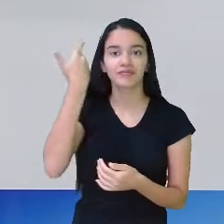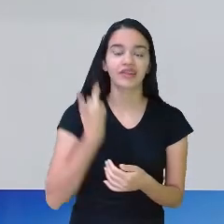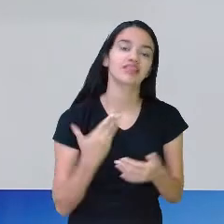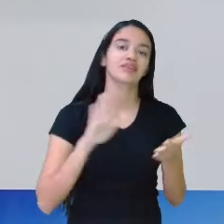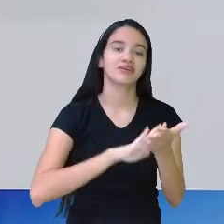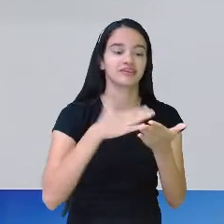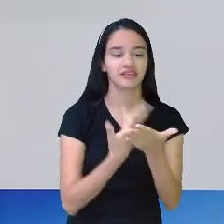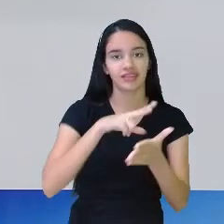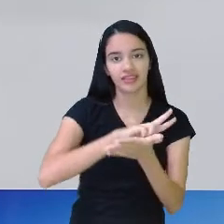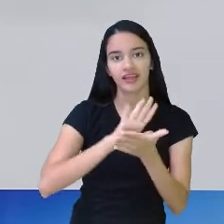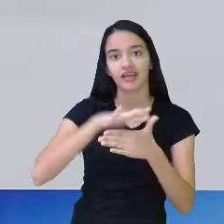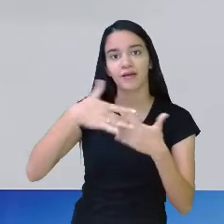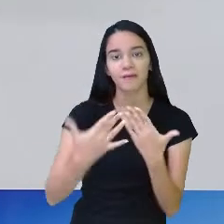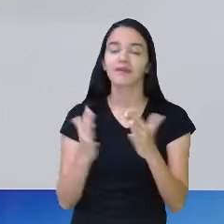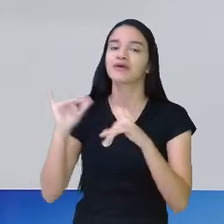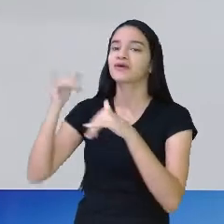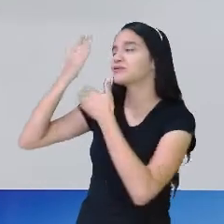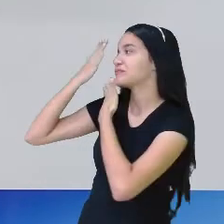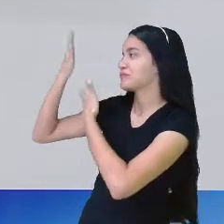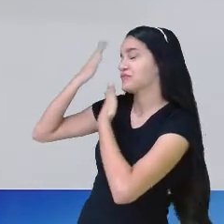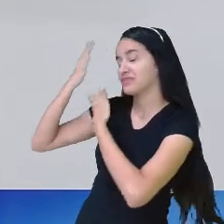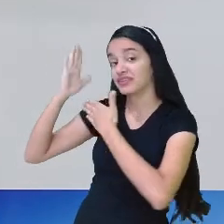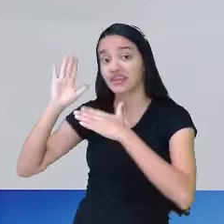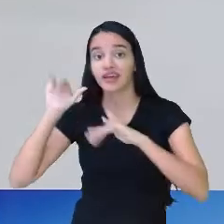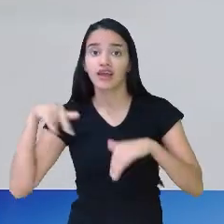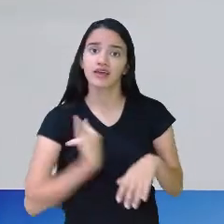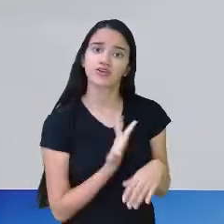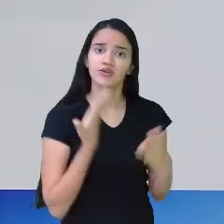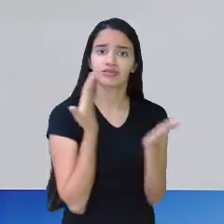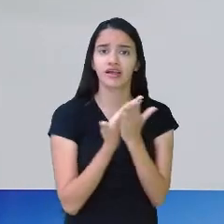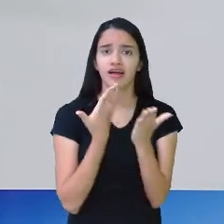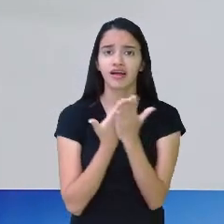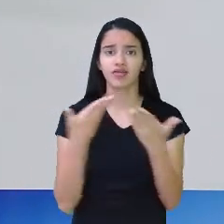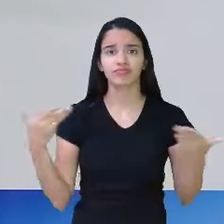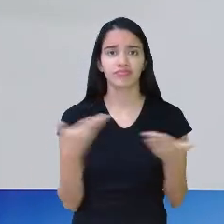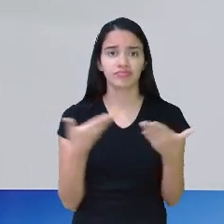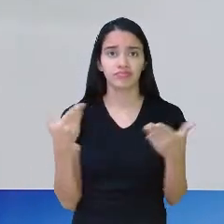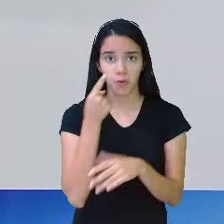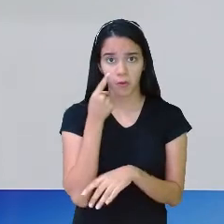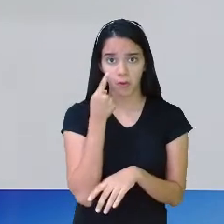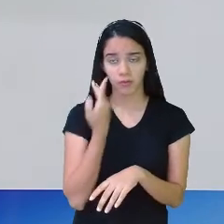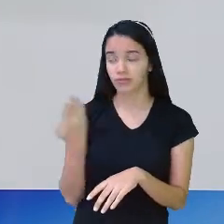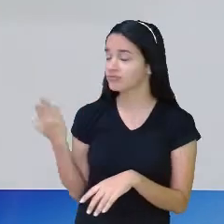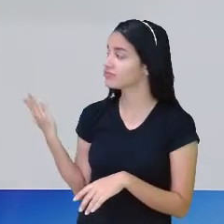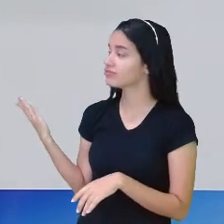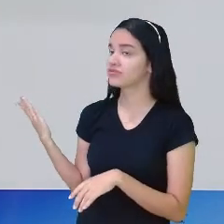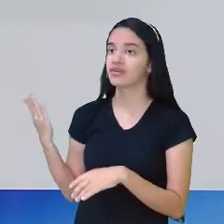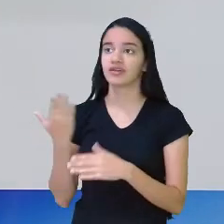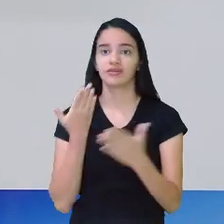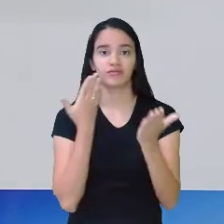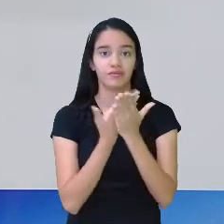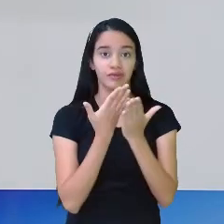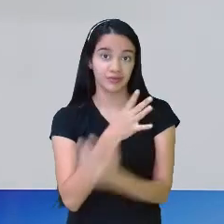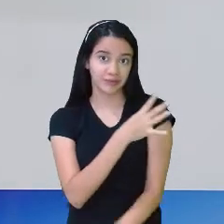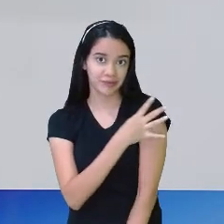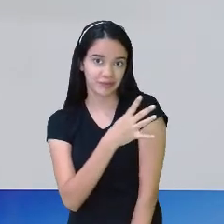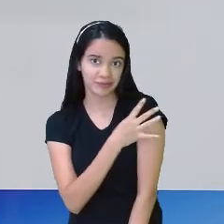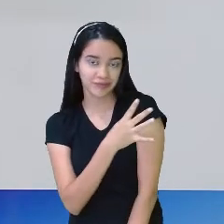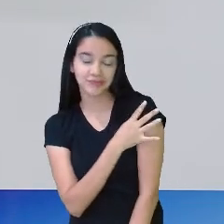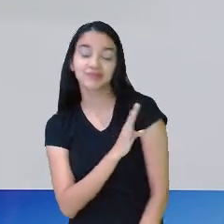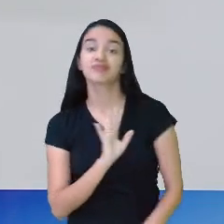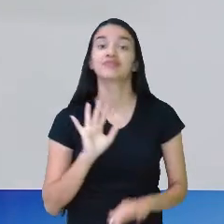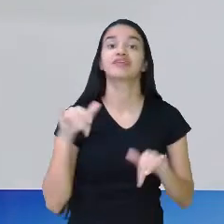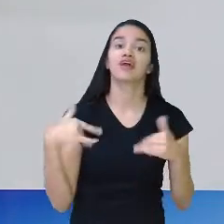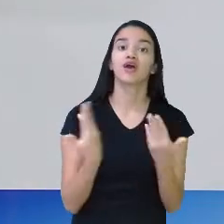nossa intérprete. Seja muito bem-vinda. E a nossa aula de hoje, olha só, é uma aula para os quartos anos e